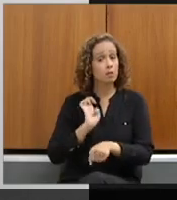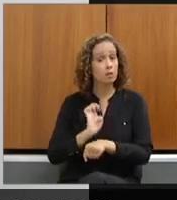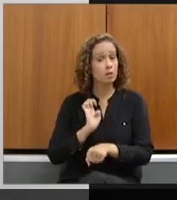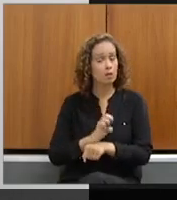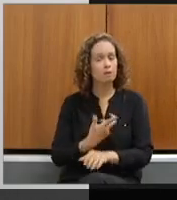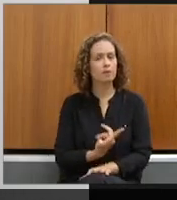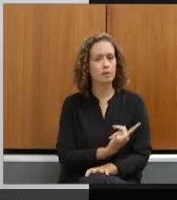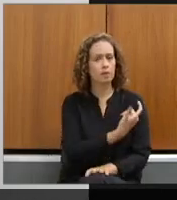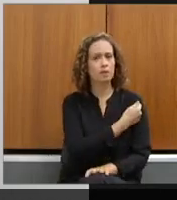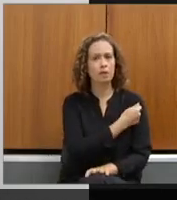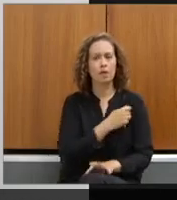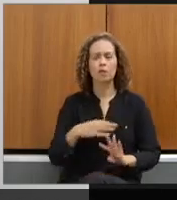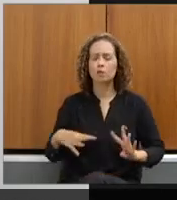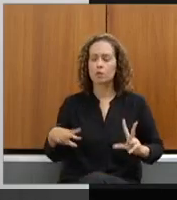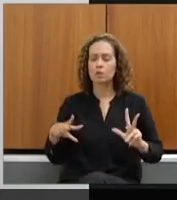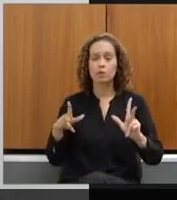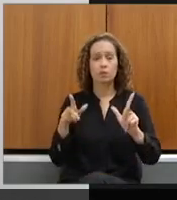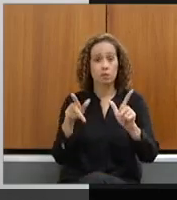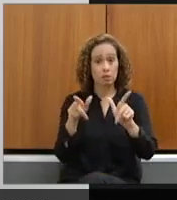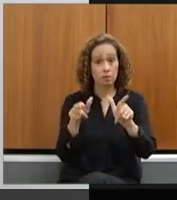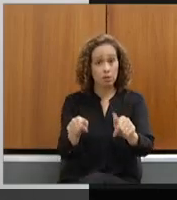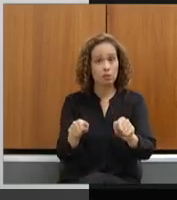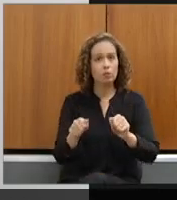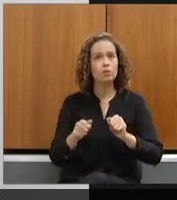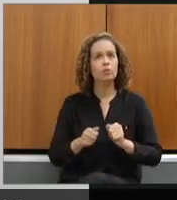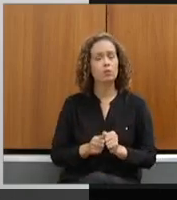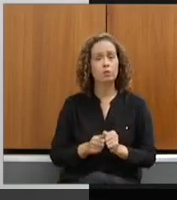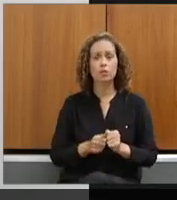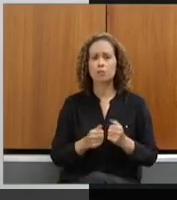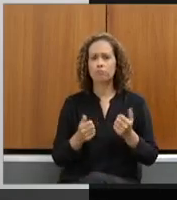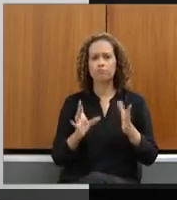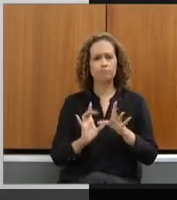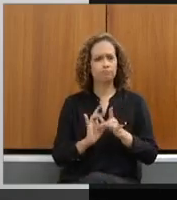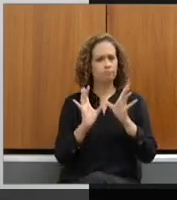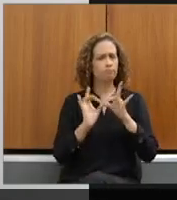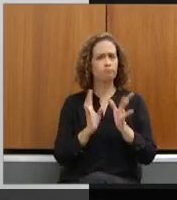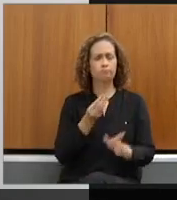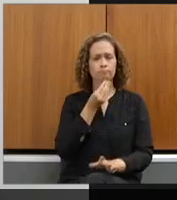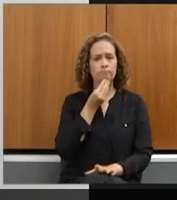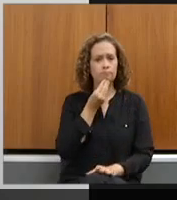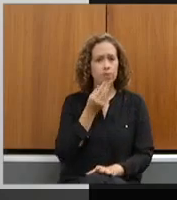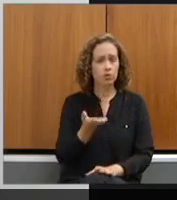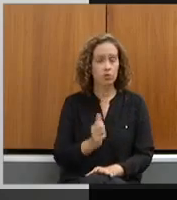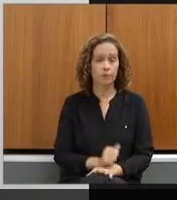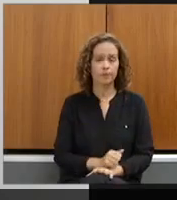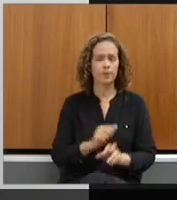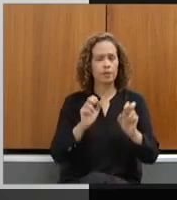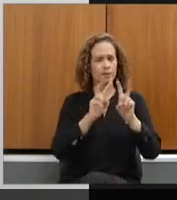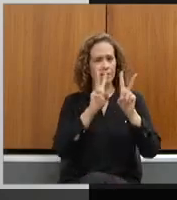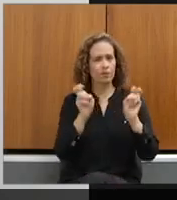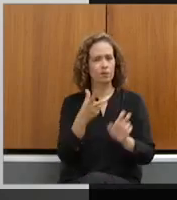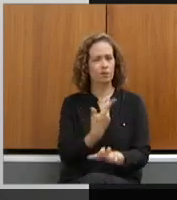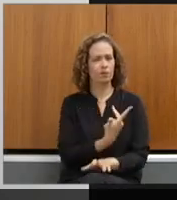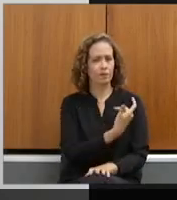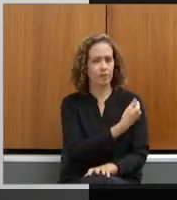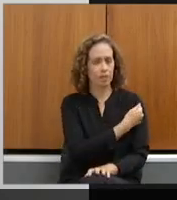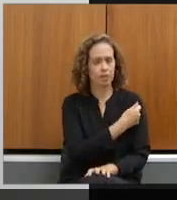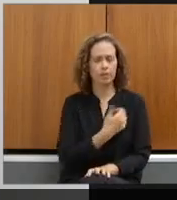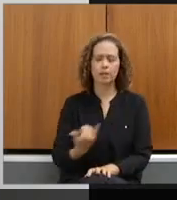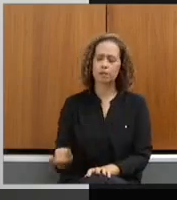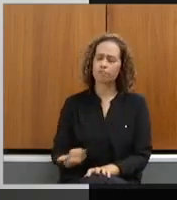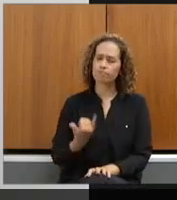vacinar todas as pessoas é que assim desejar é esse assunto da vacina é muito